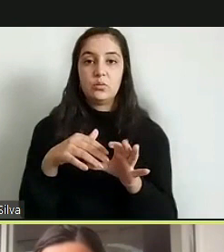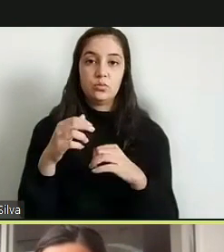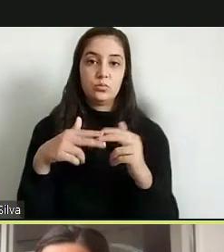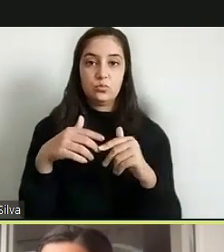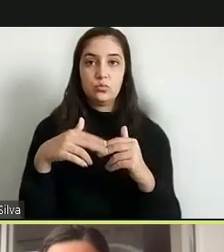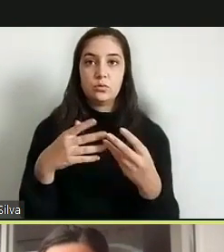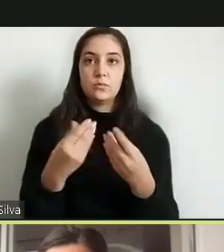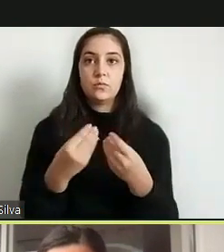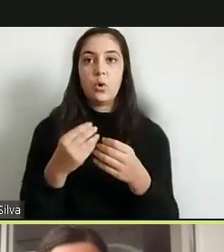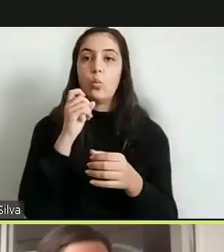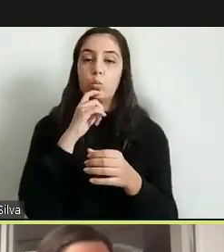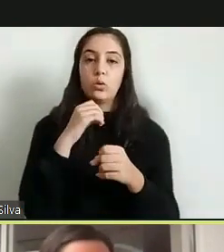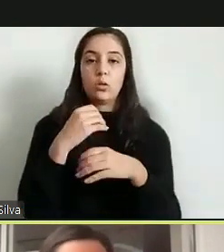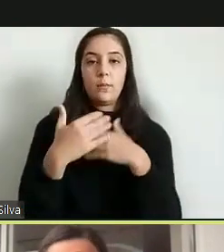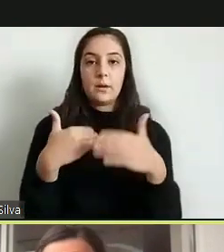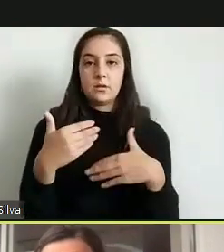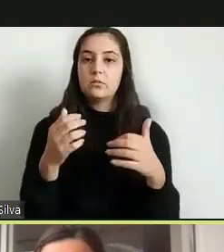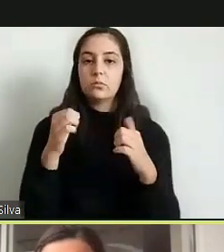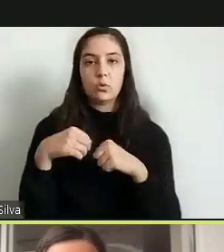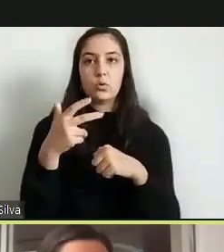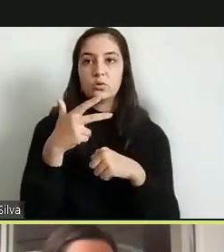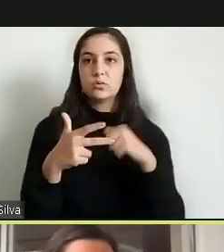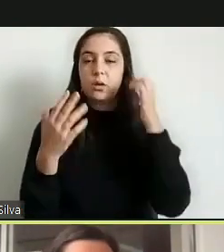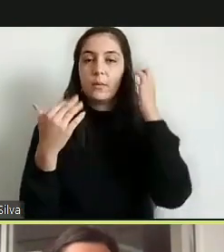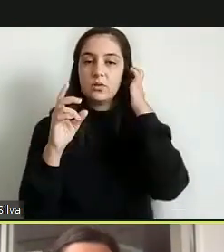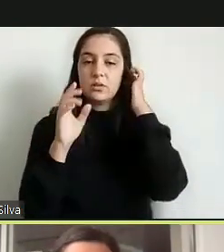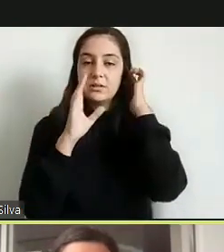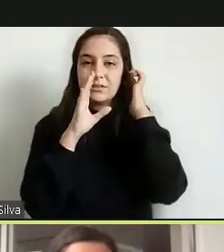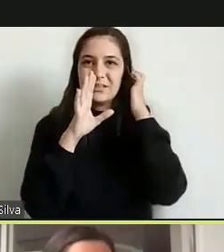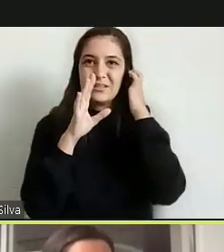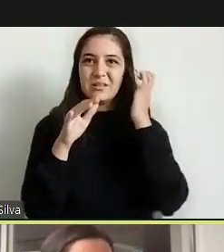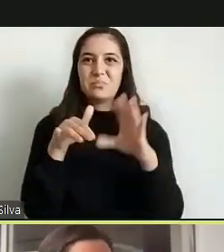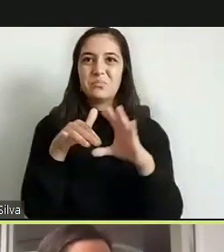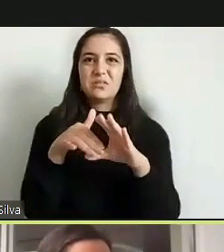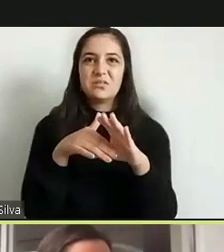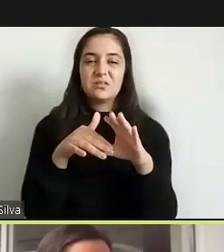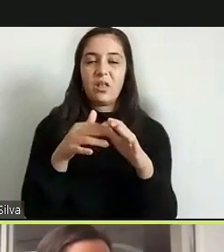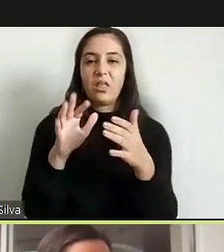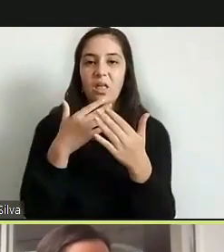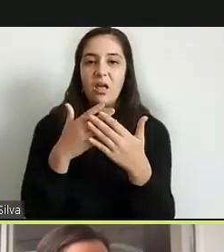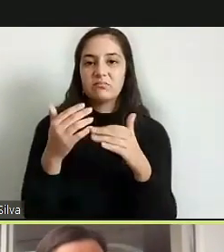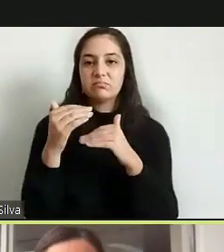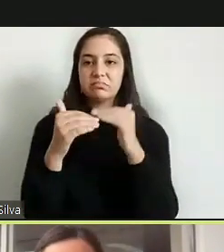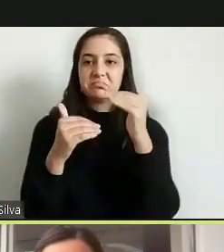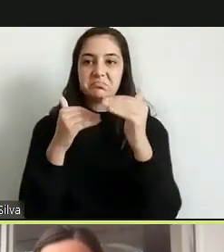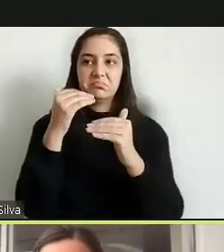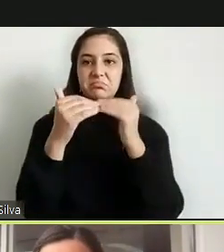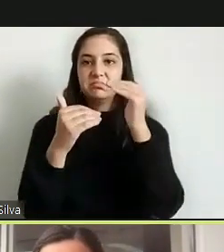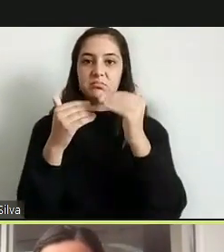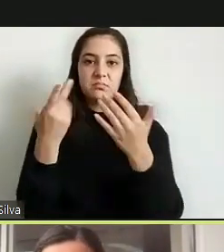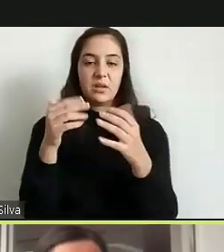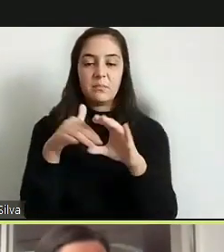poder partilhado, totalmente de acordo. Mas se for só aquela participação que vimos na escada da participação, em que há